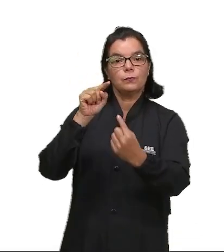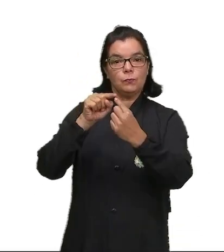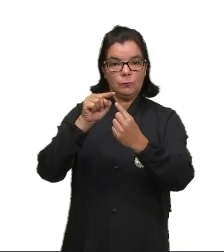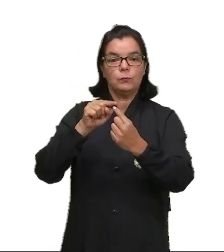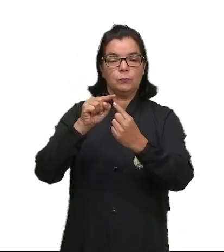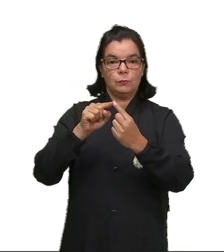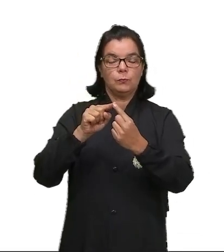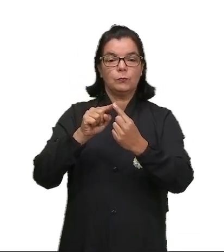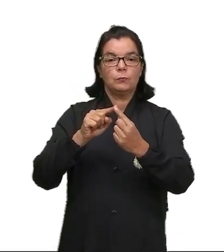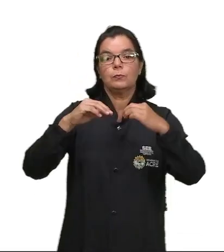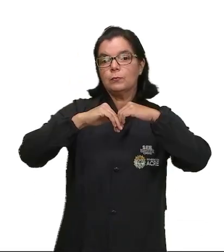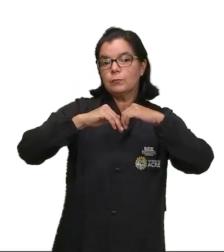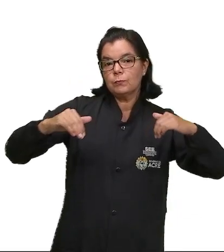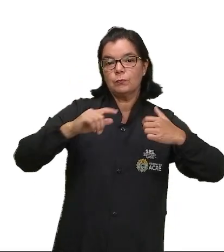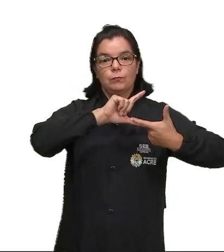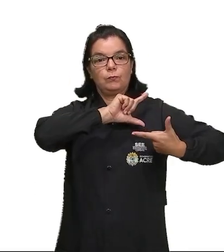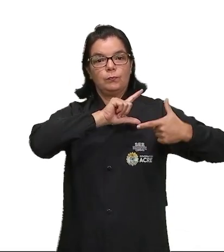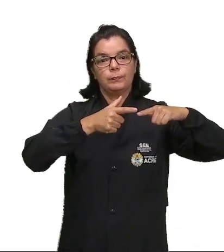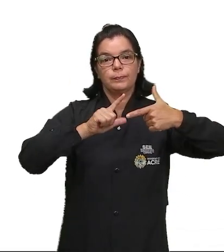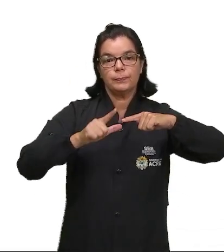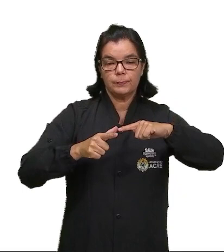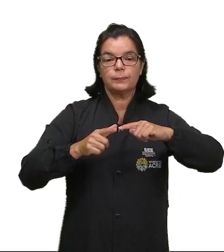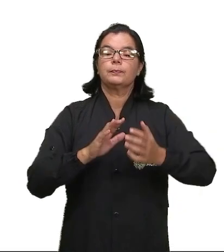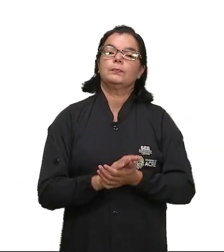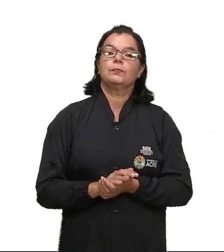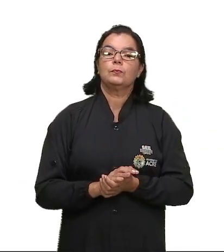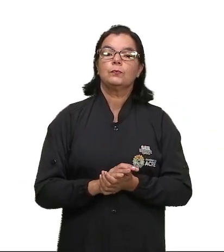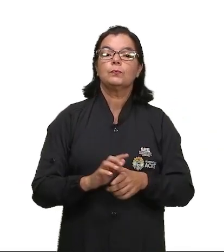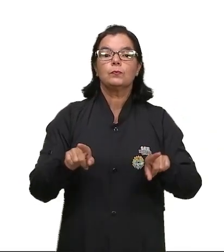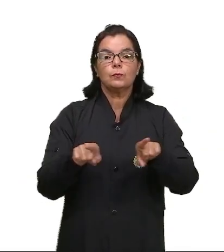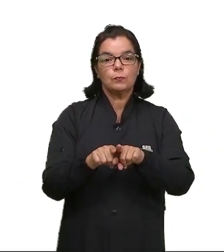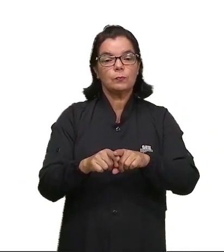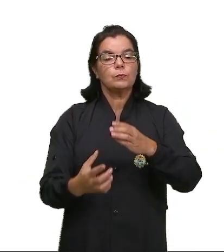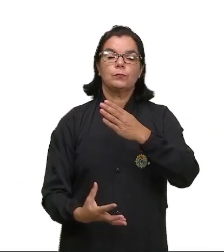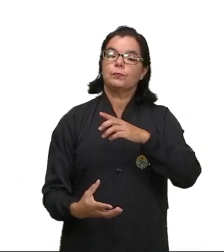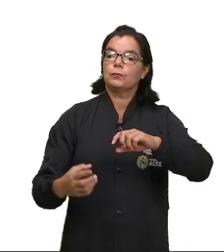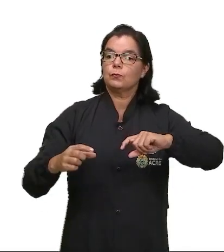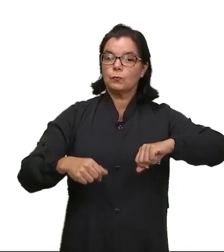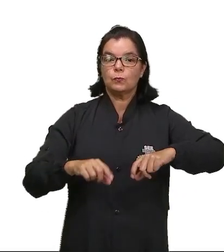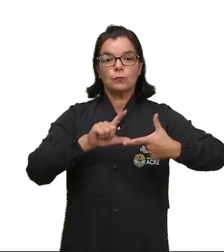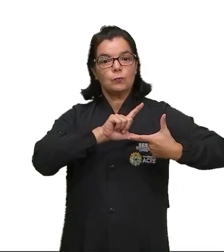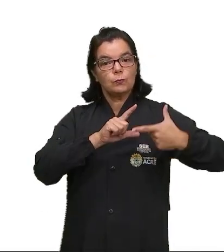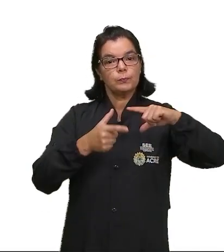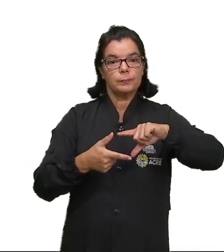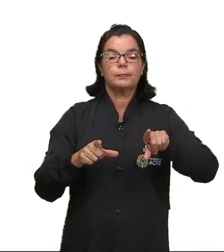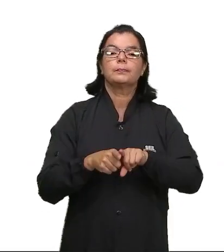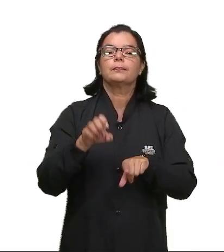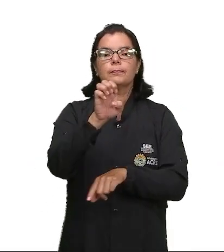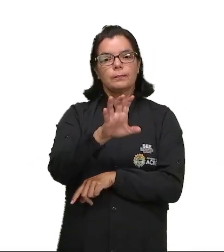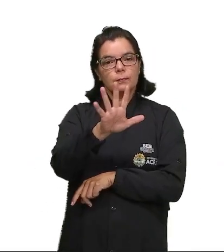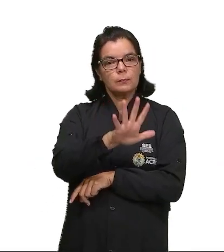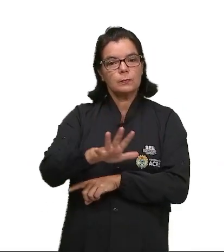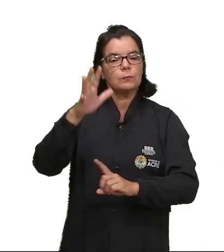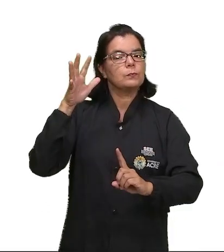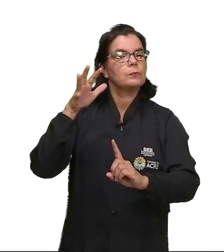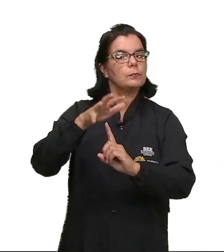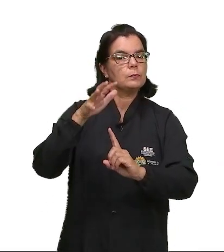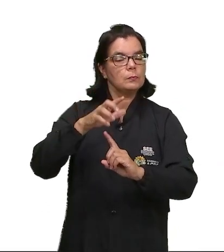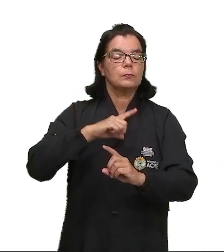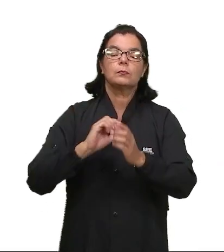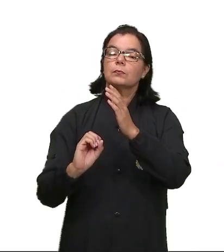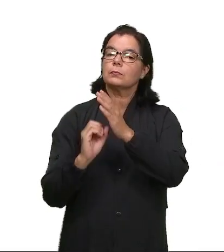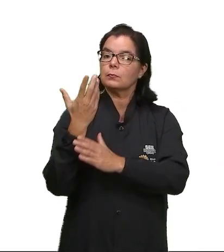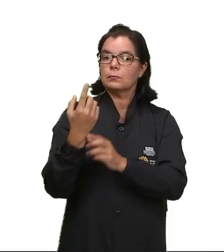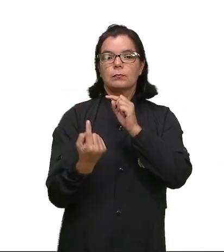tradições, o modernismo. A gente também teve o modernismo europeu, tá, pessoal? Mas eles diretamente influenciados por que estava